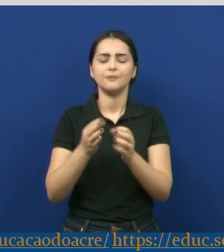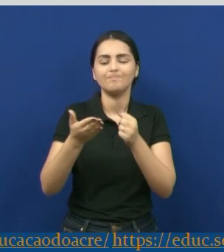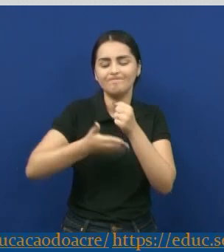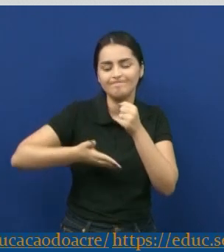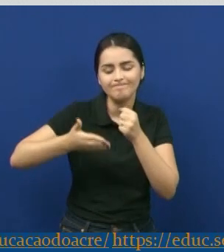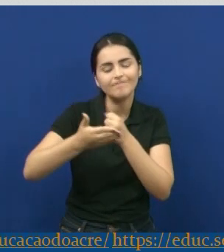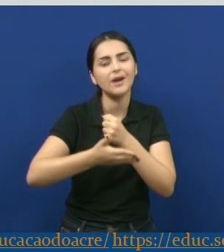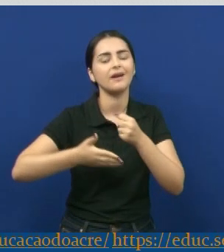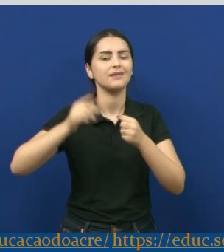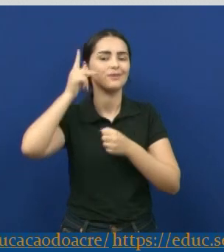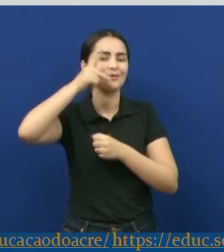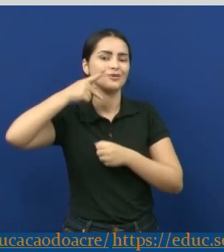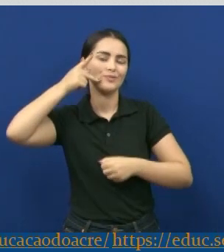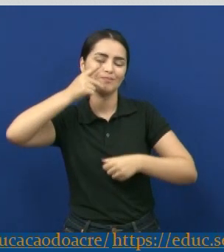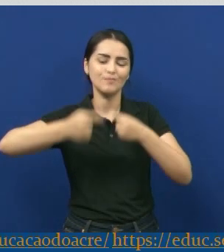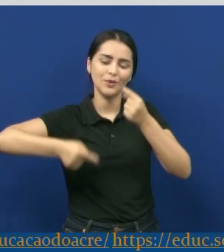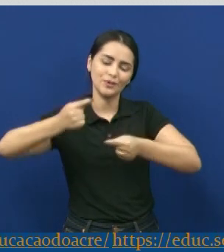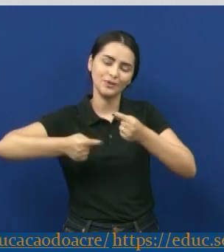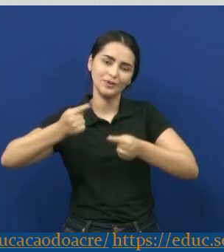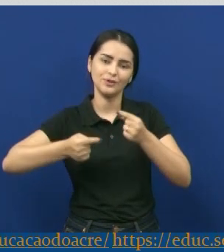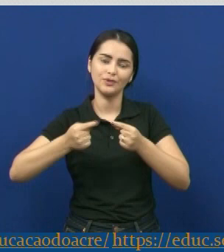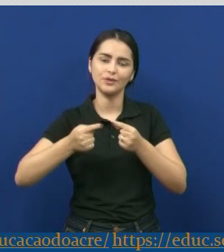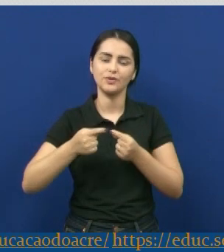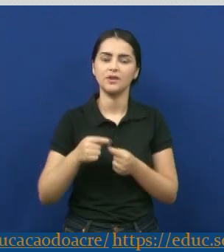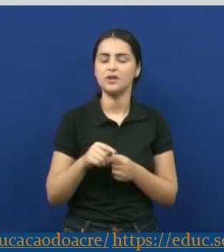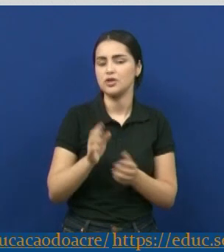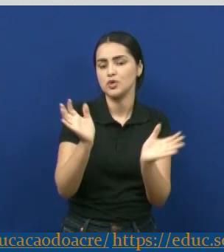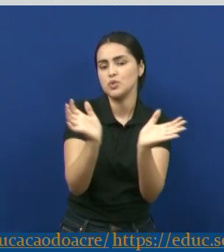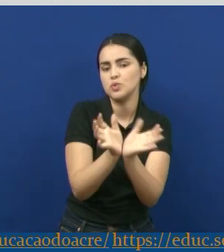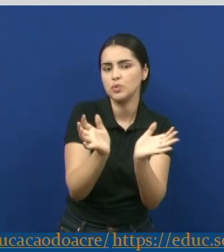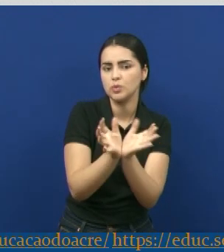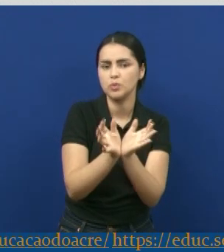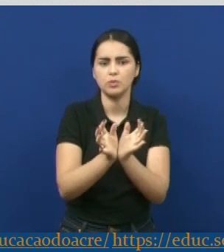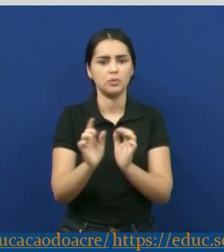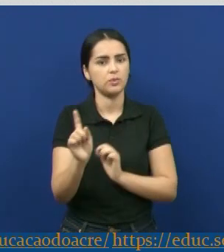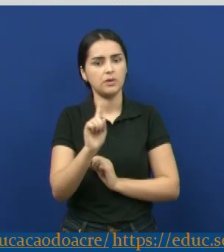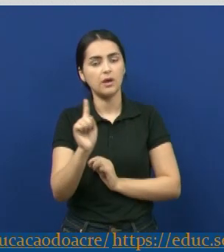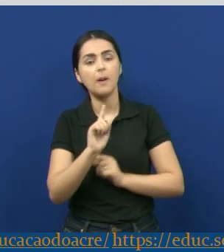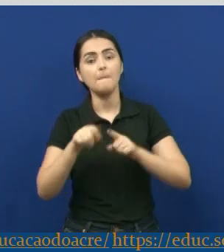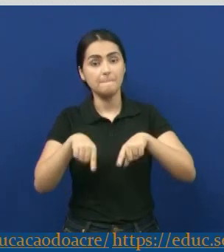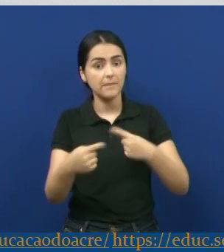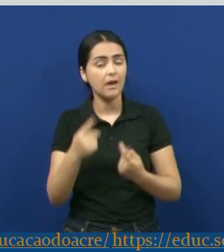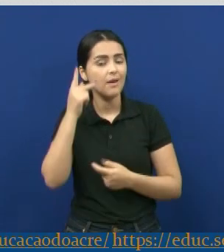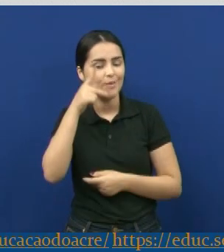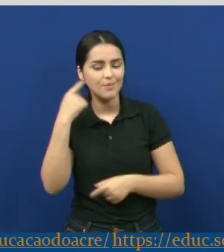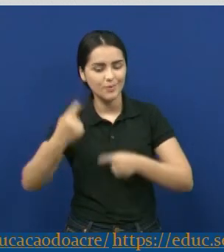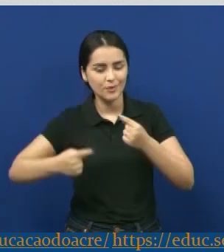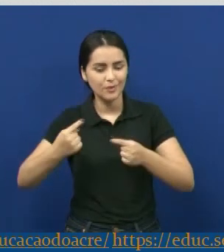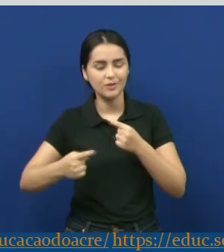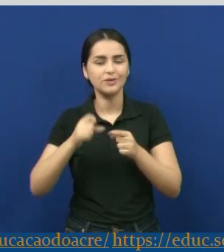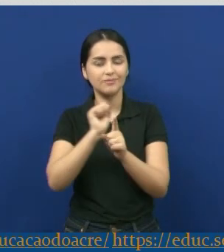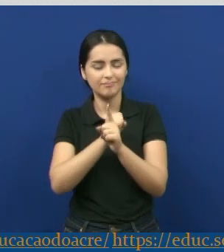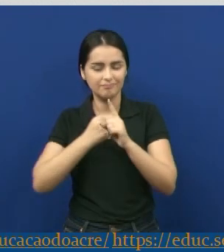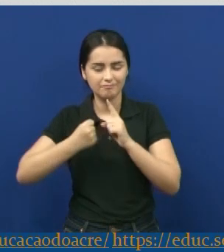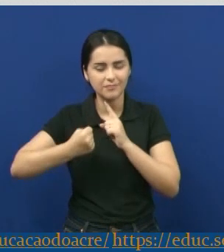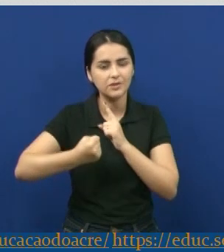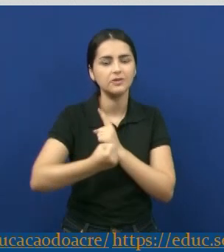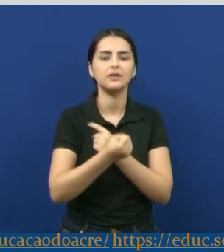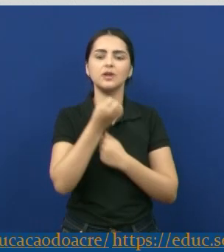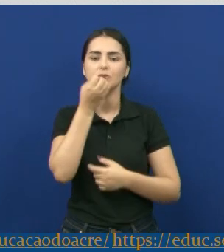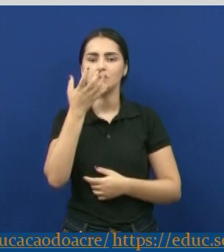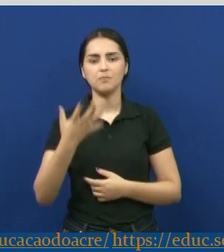sobre essa política. Não é uma política partidária, mas uma política para a sociedade, para